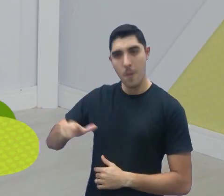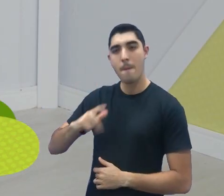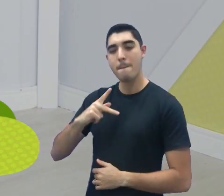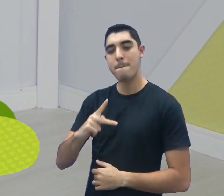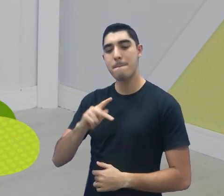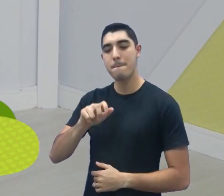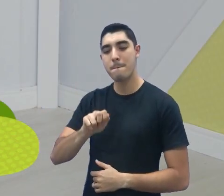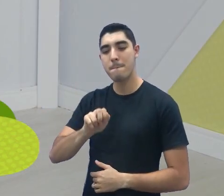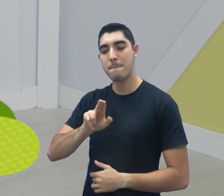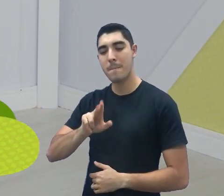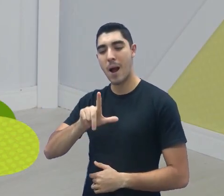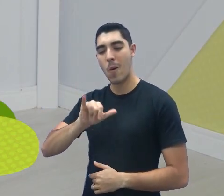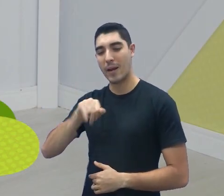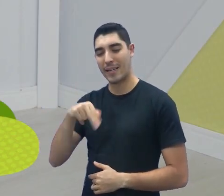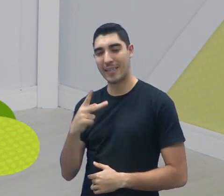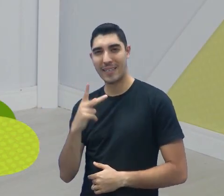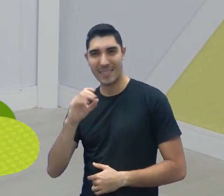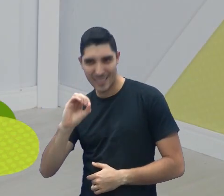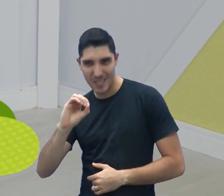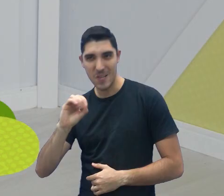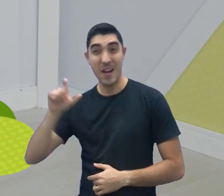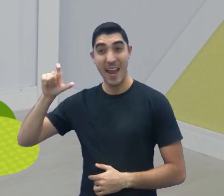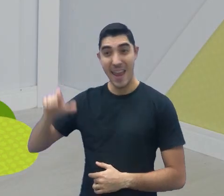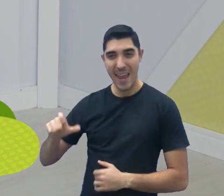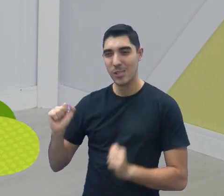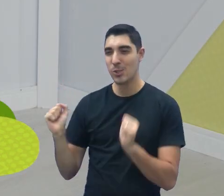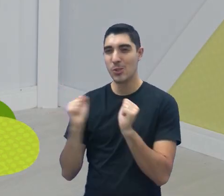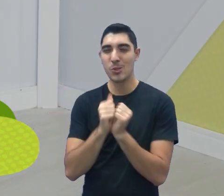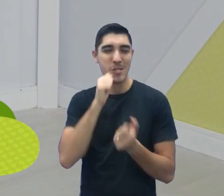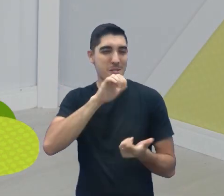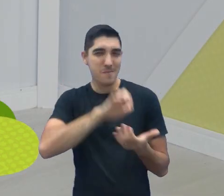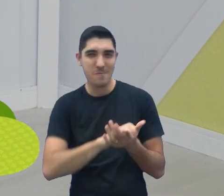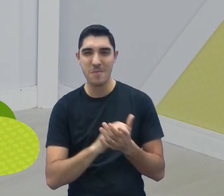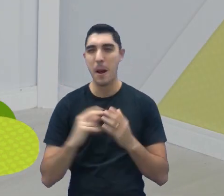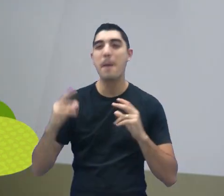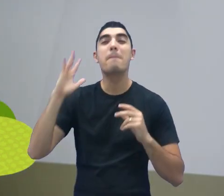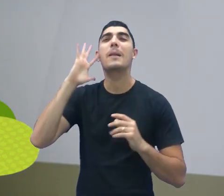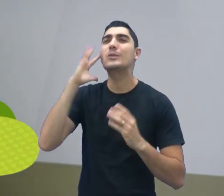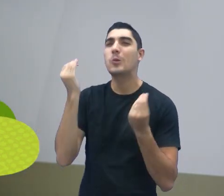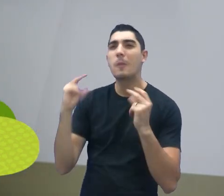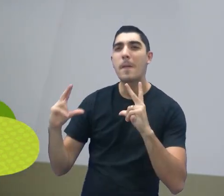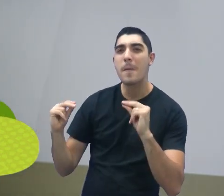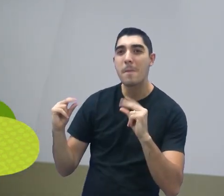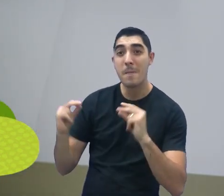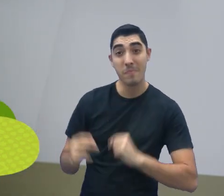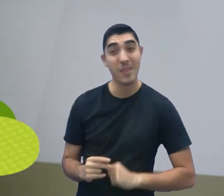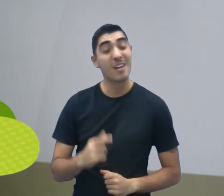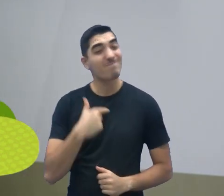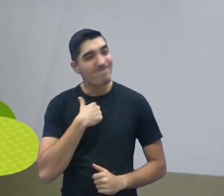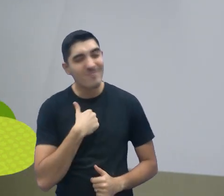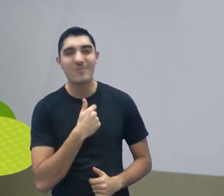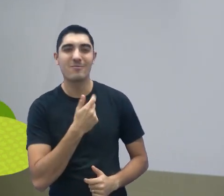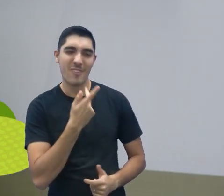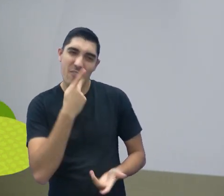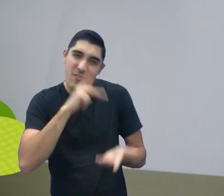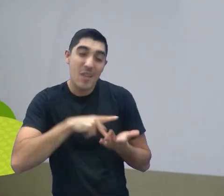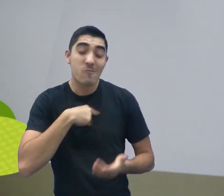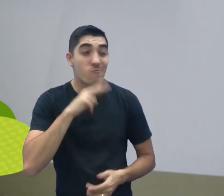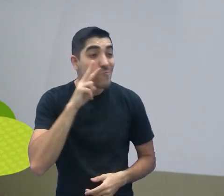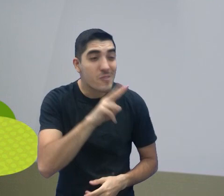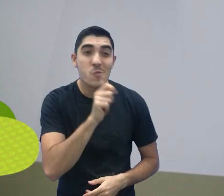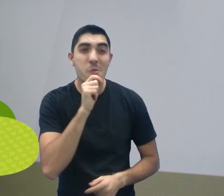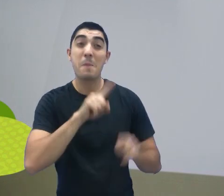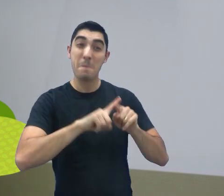amada, conversando com o Dexter McClanahan. Como é que foi o diálogo dos dois ali, João? Eu confesso que não vi, mas deve ser de